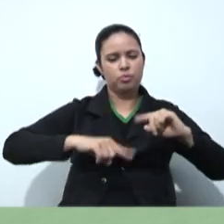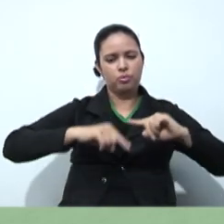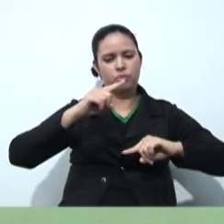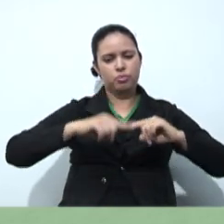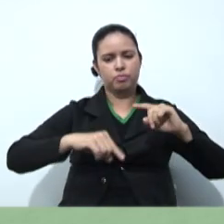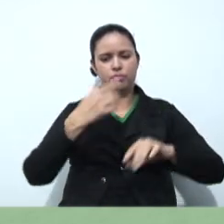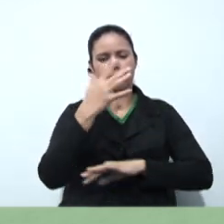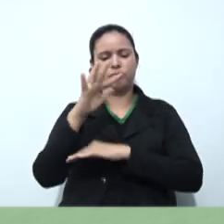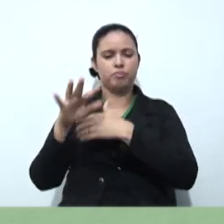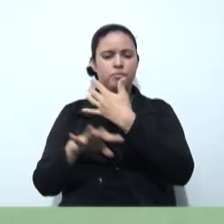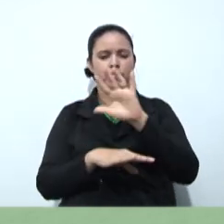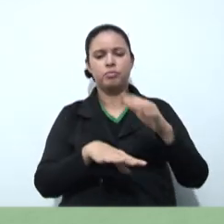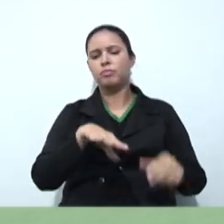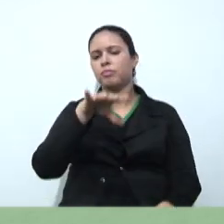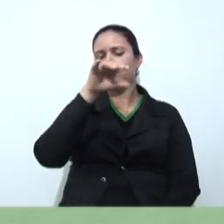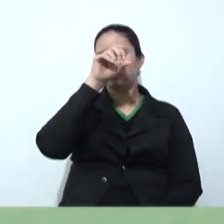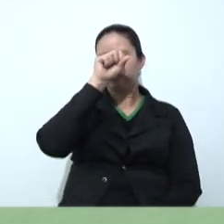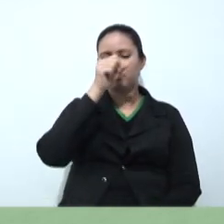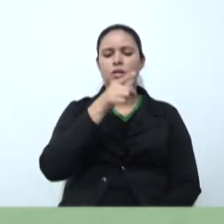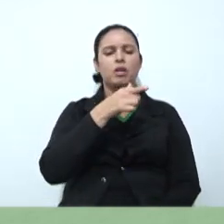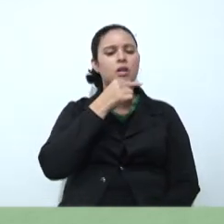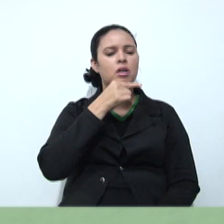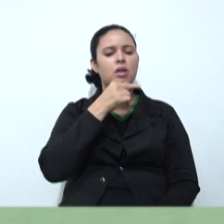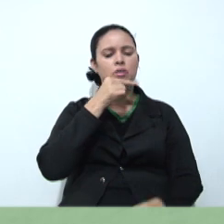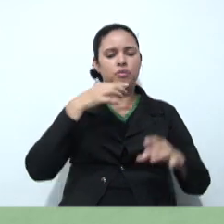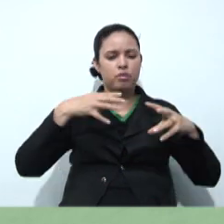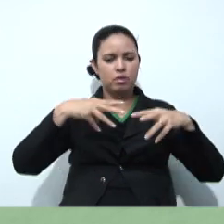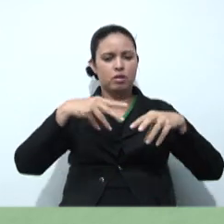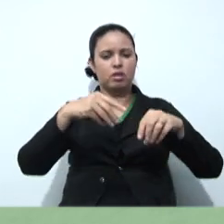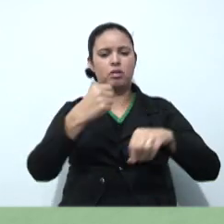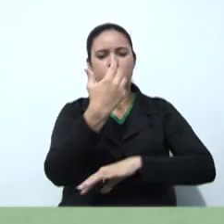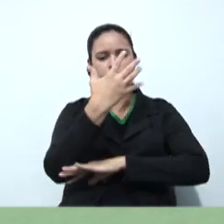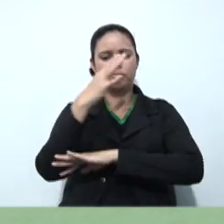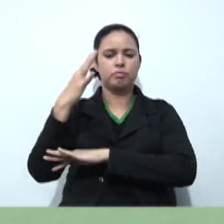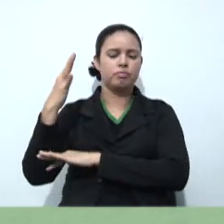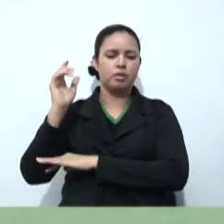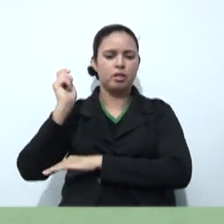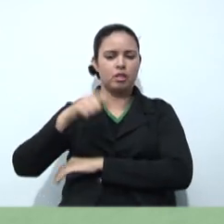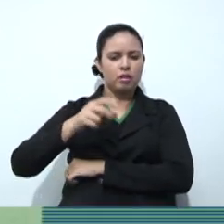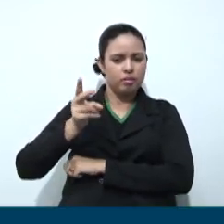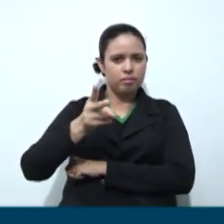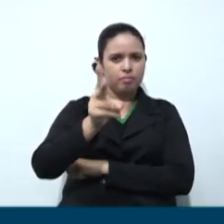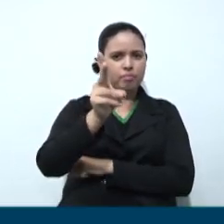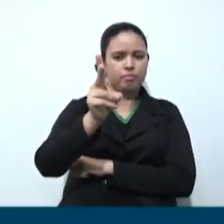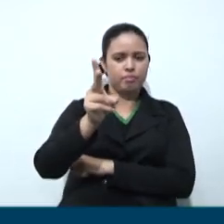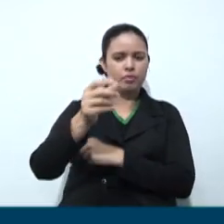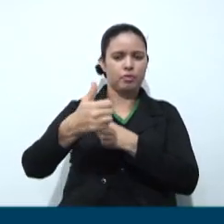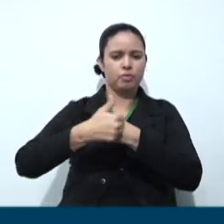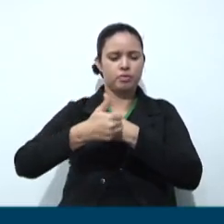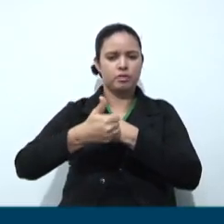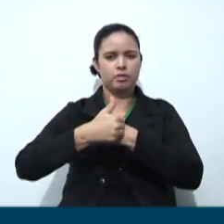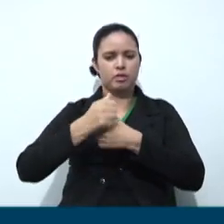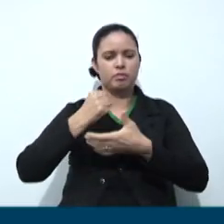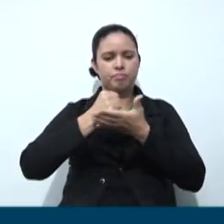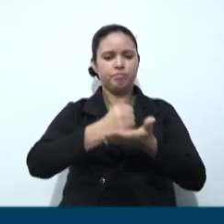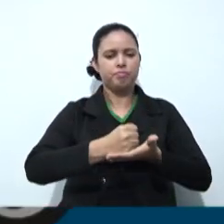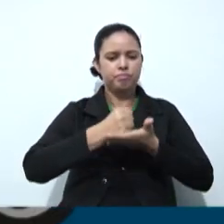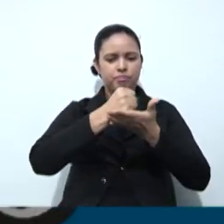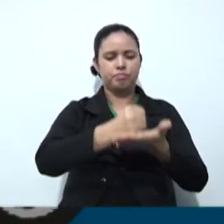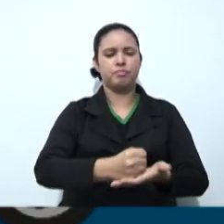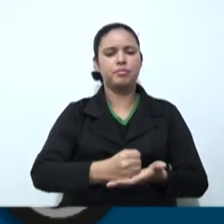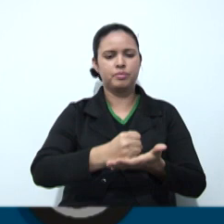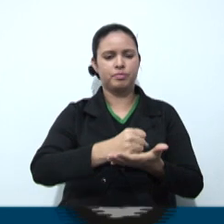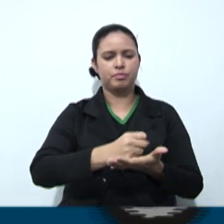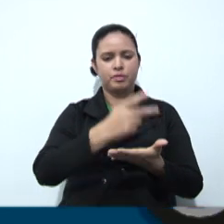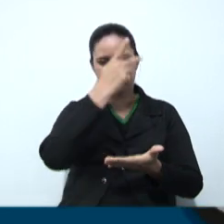renováveis, como ar, água, solo e vegetação, podem manter-se com boa qualidade, abastecendo com saúde e